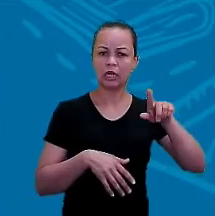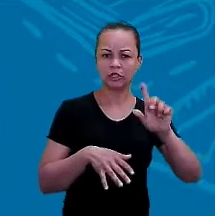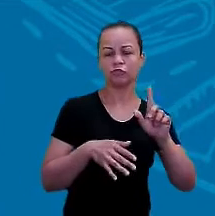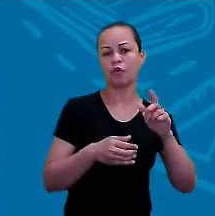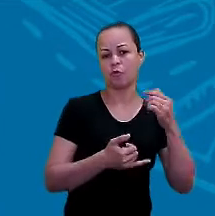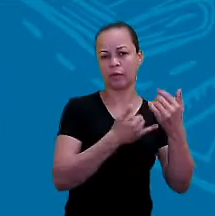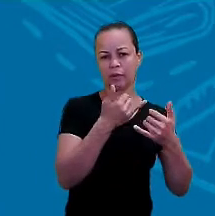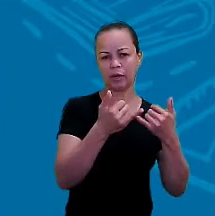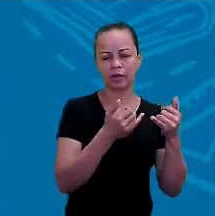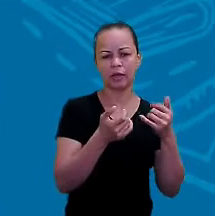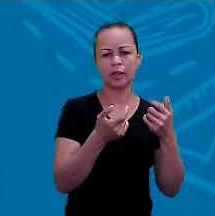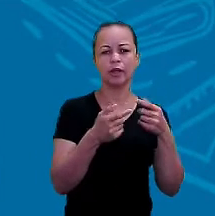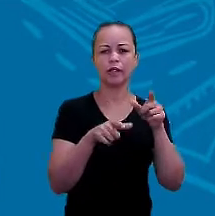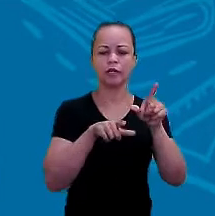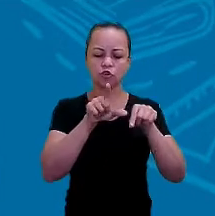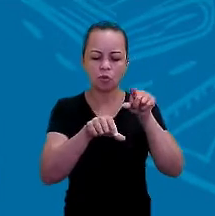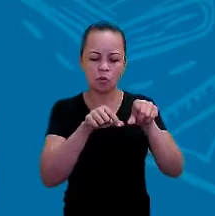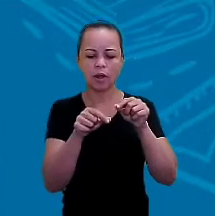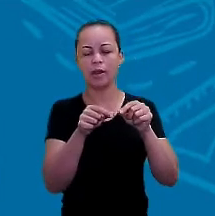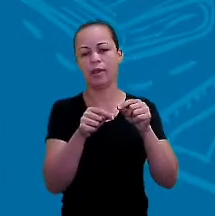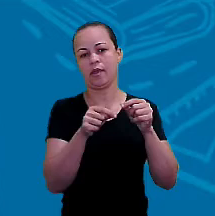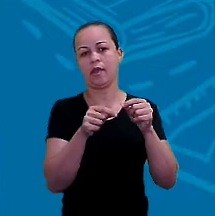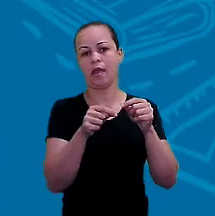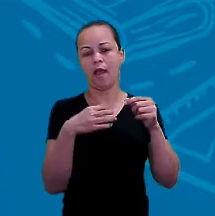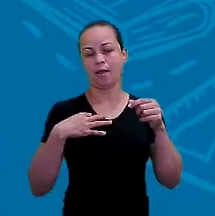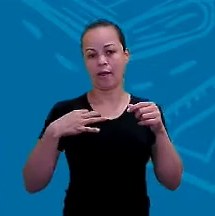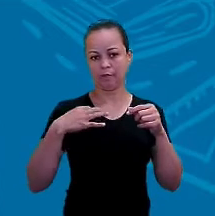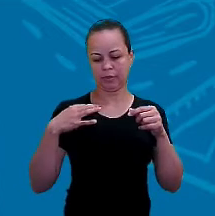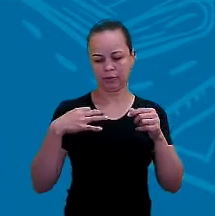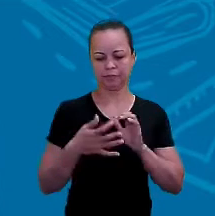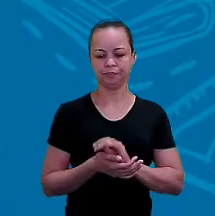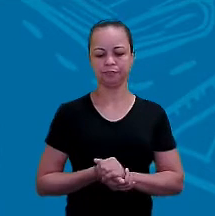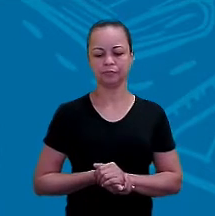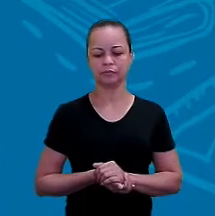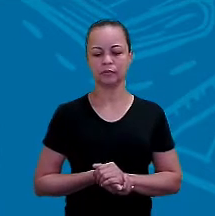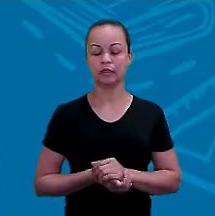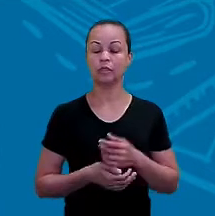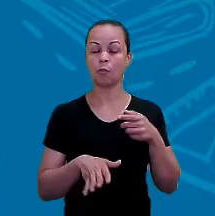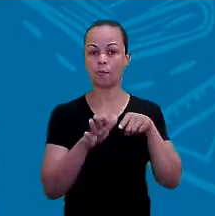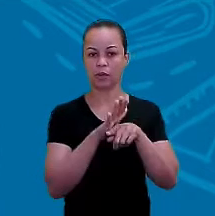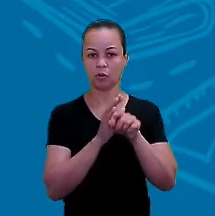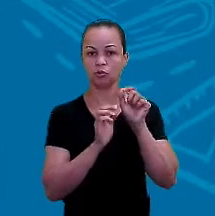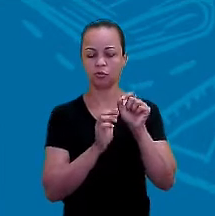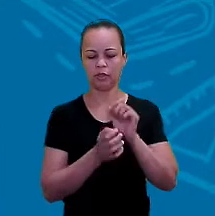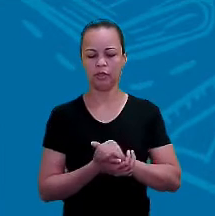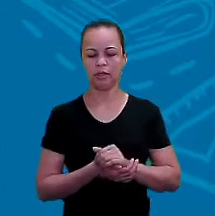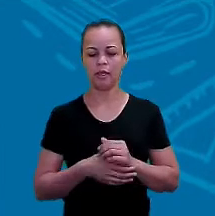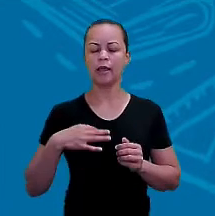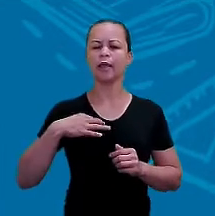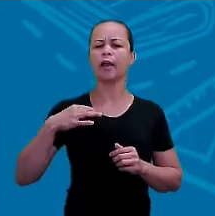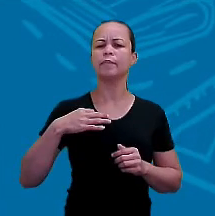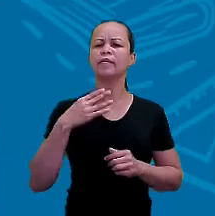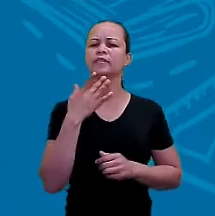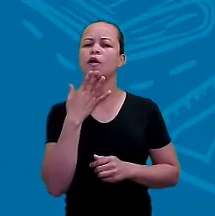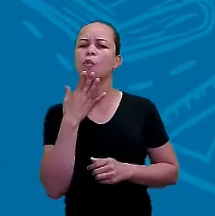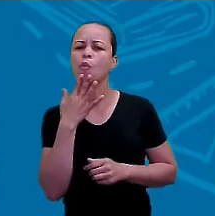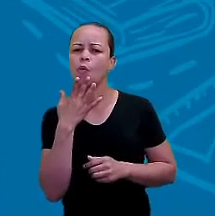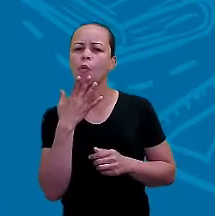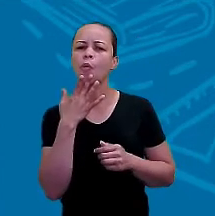da gincana, né? Então, a pergunta é o seguinte: qual cor de camisa você prefere? Se é